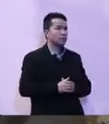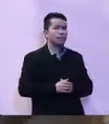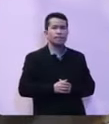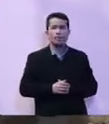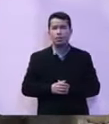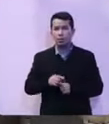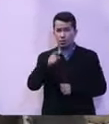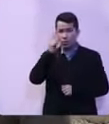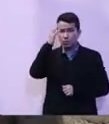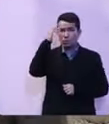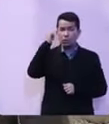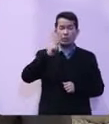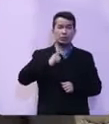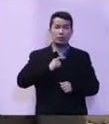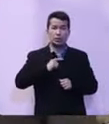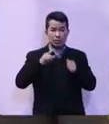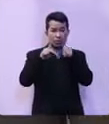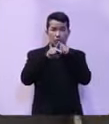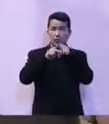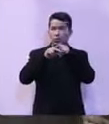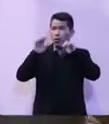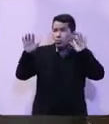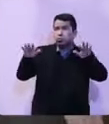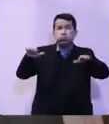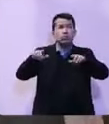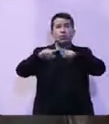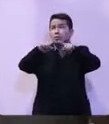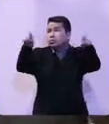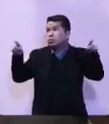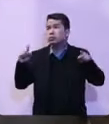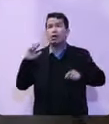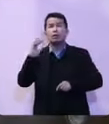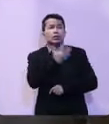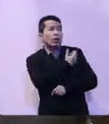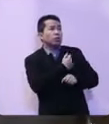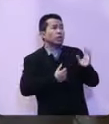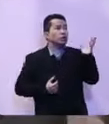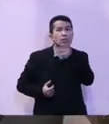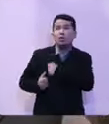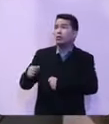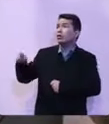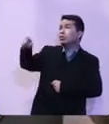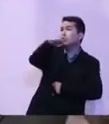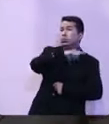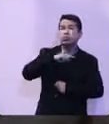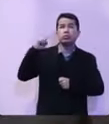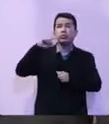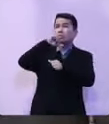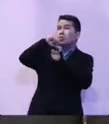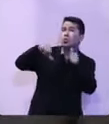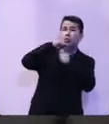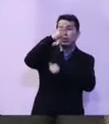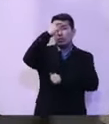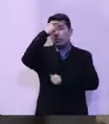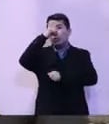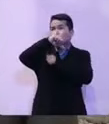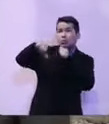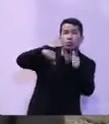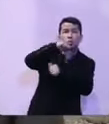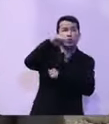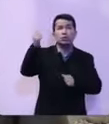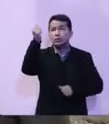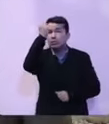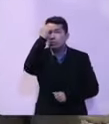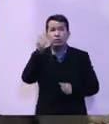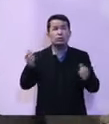palavras os advertia e insistia com eles, salvem-se desta geração corrompida. Os que aceitaram